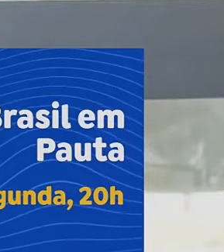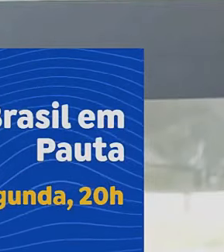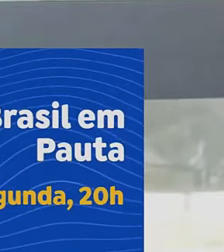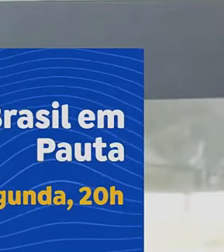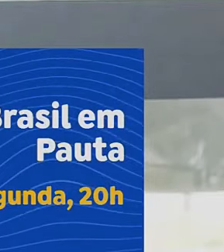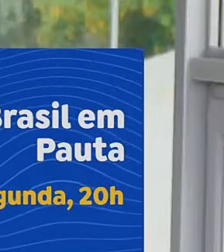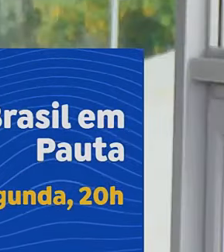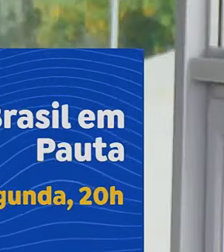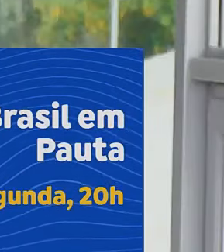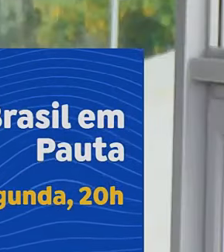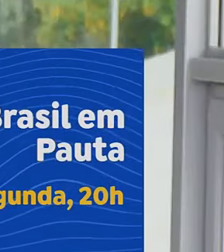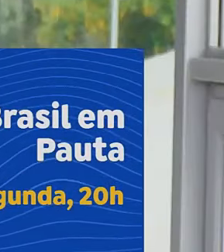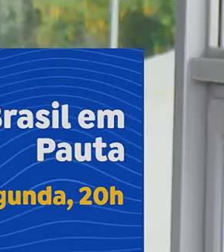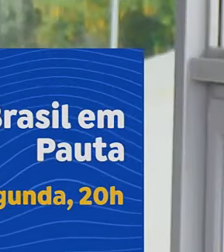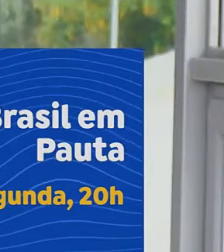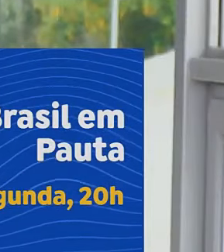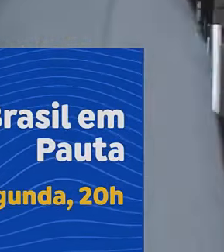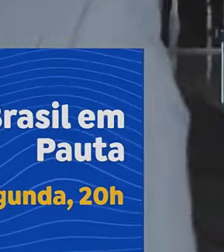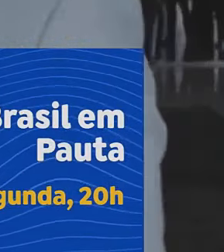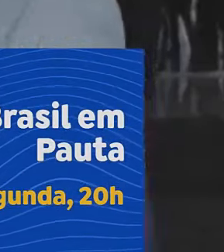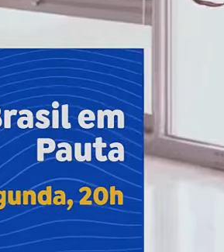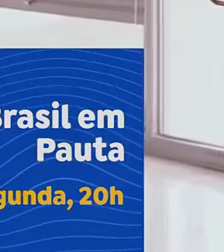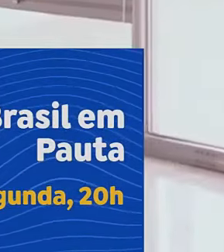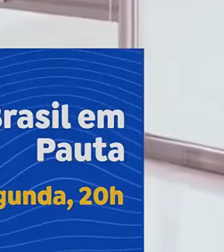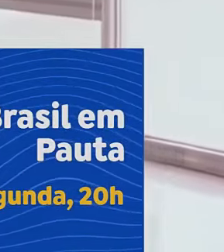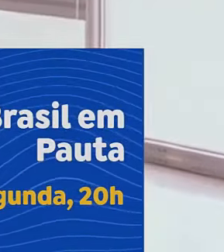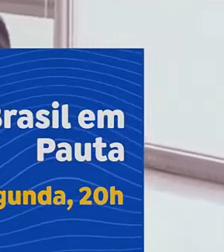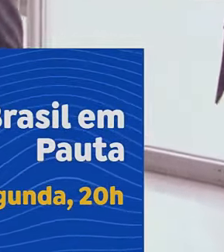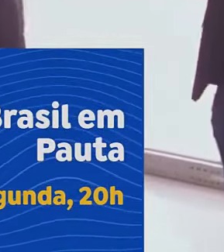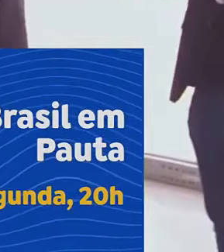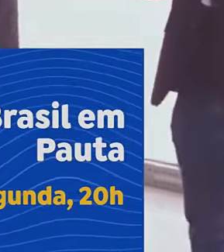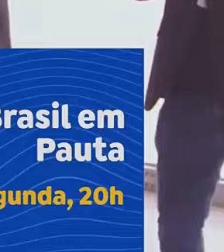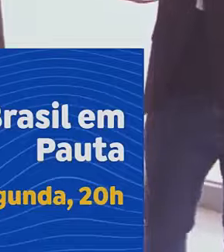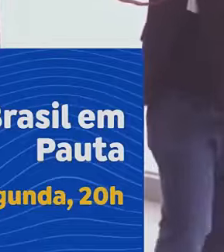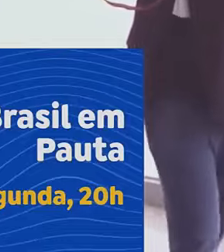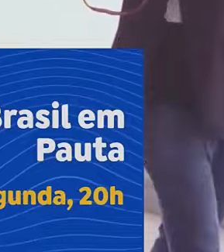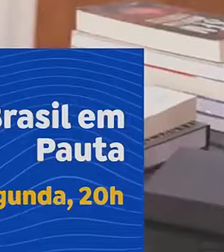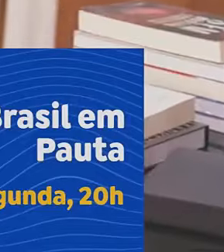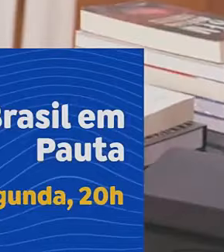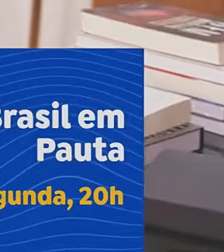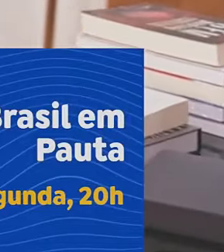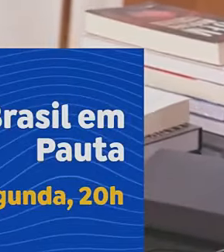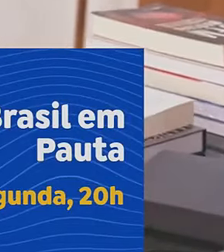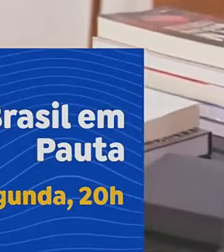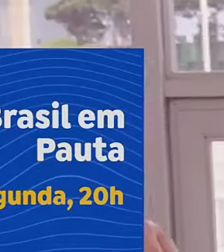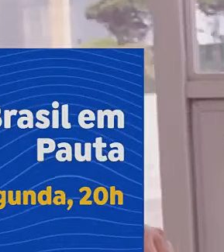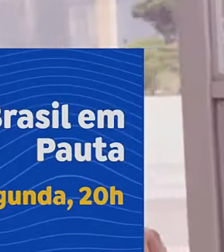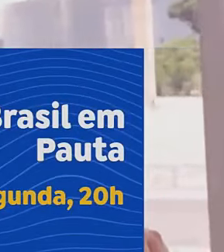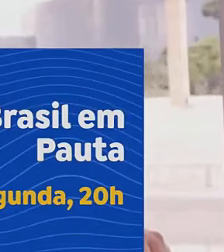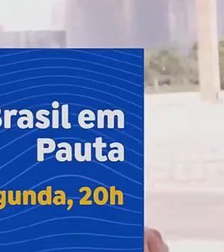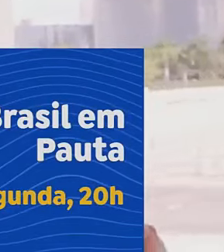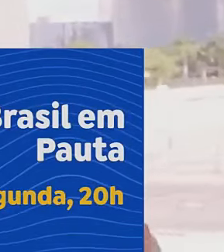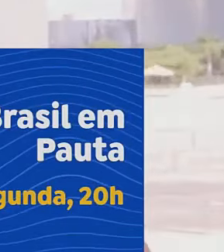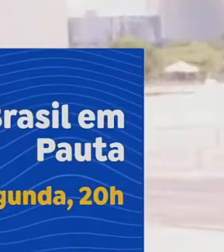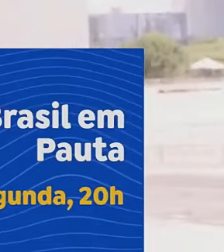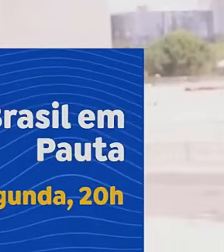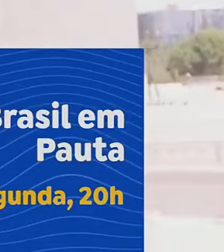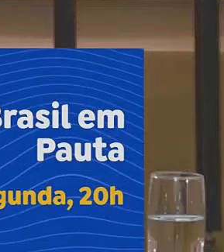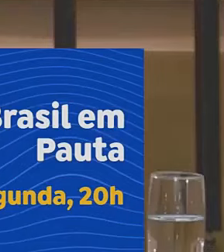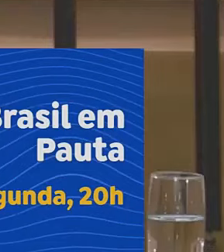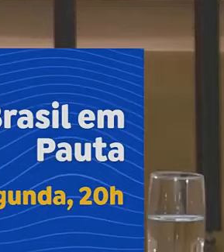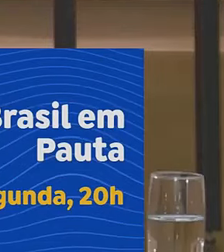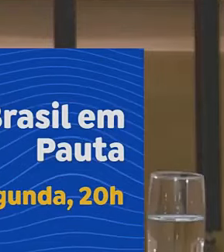insegurança no país devolveu o povo brasileiro programas ações direitos povo teve foram retirado